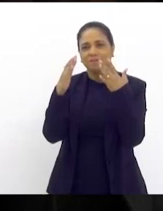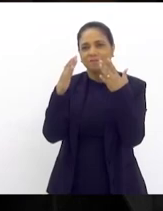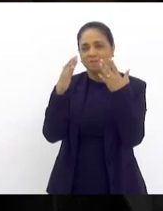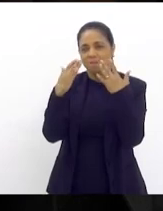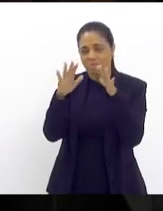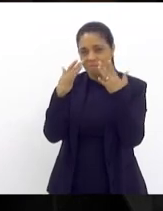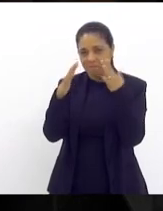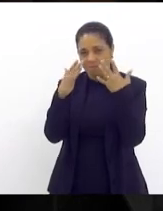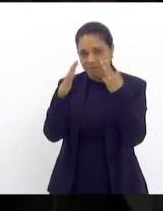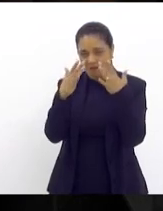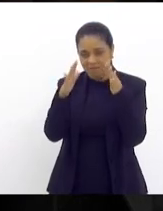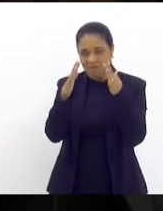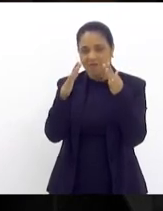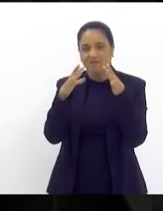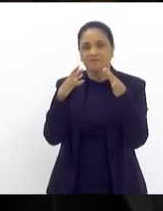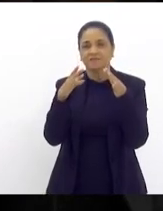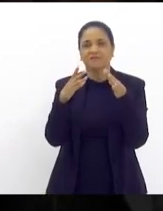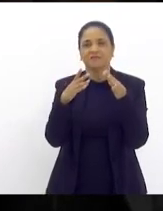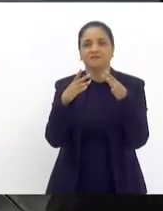a parte